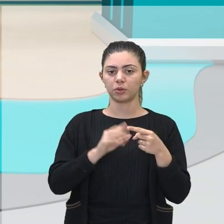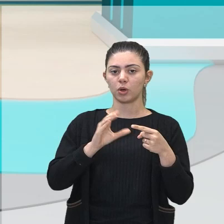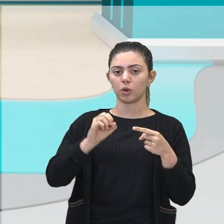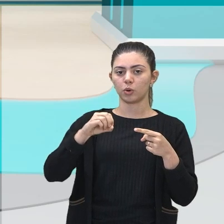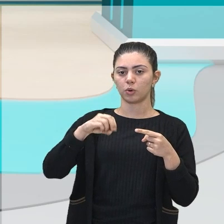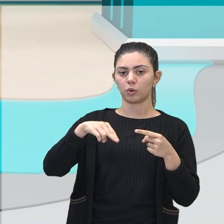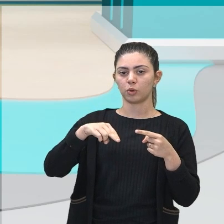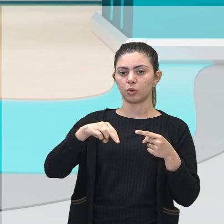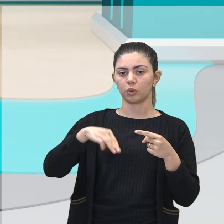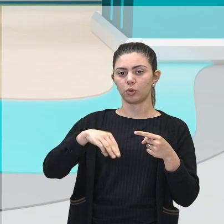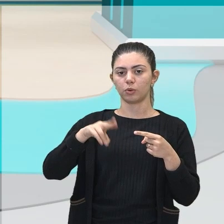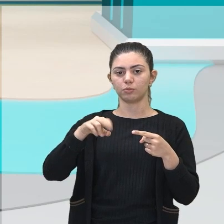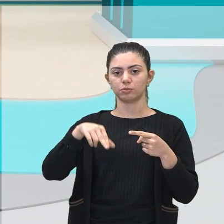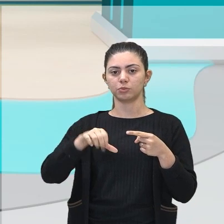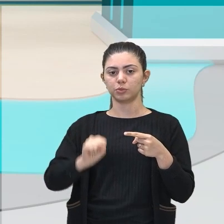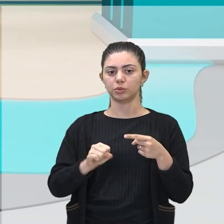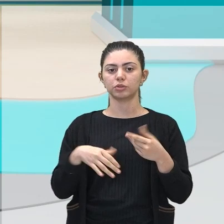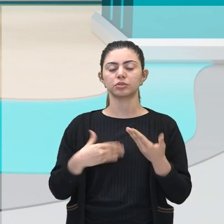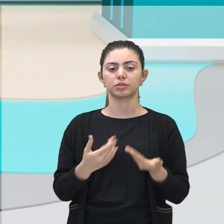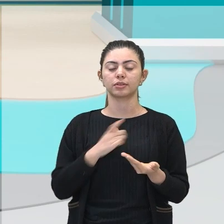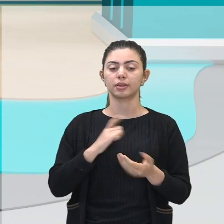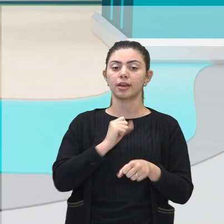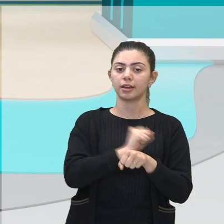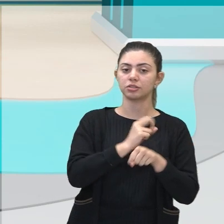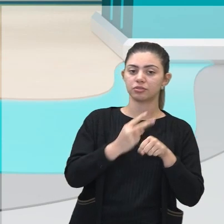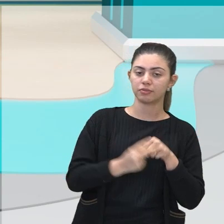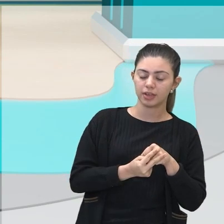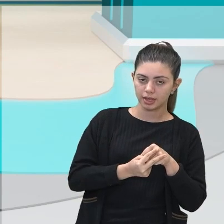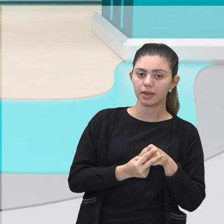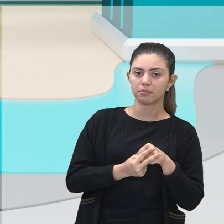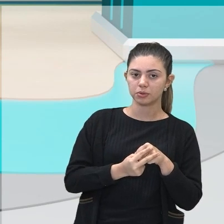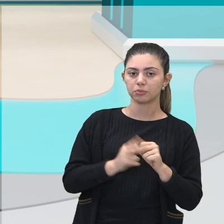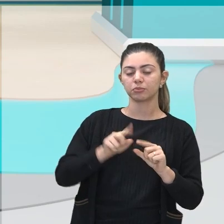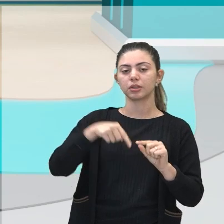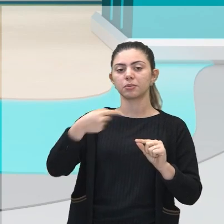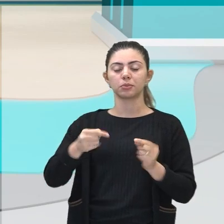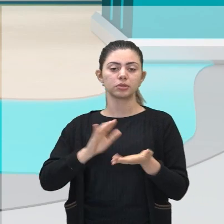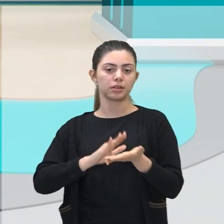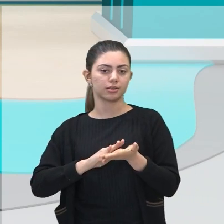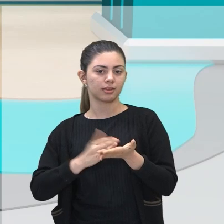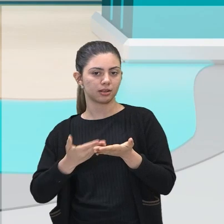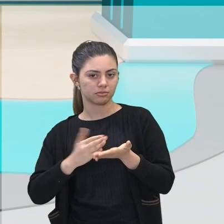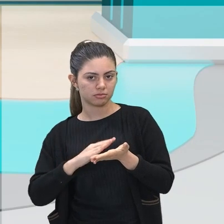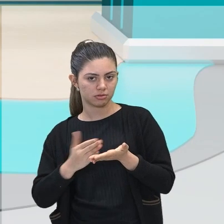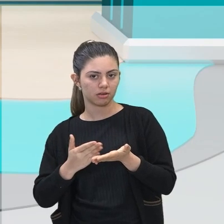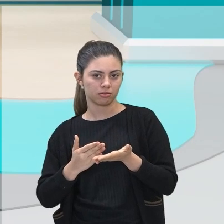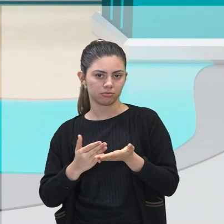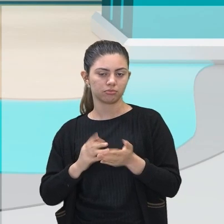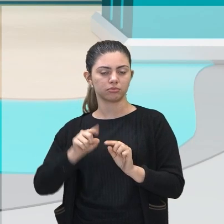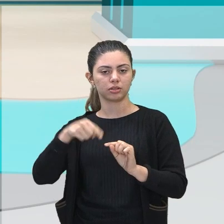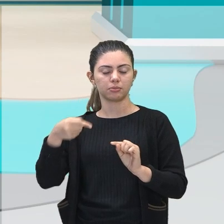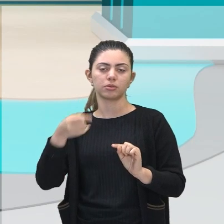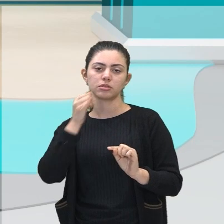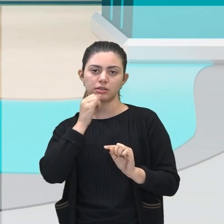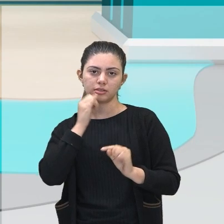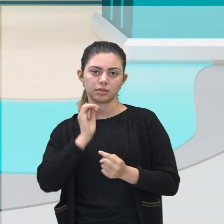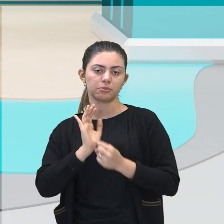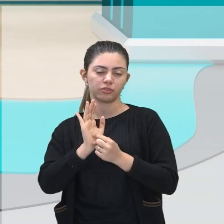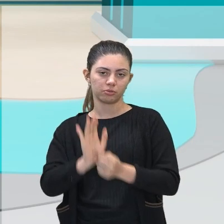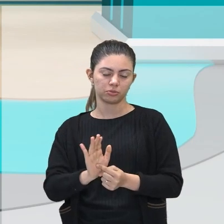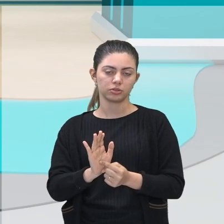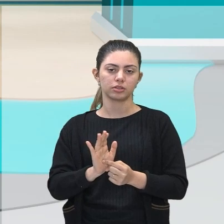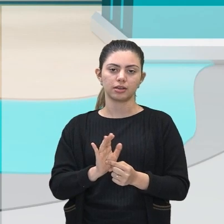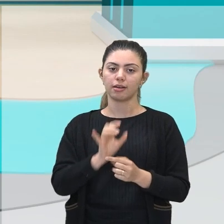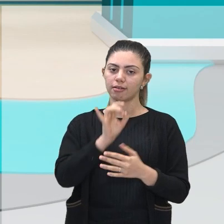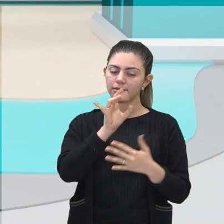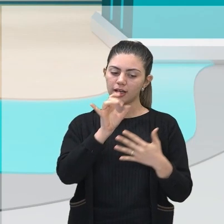aqui, advérbio, tradução e um exemplo. Nós vamos dar exemplos de frases, calma que nós vamos traduzir